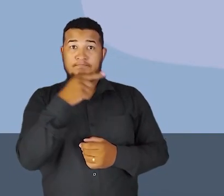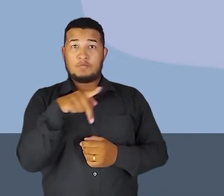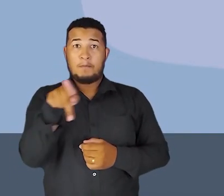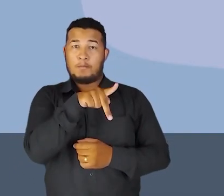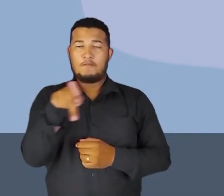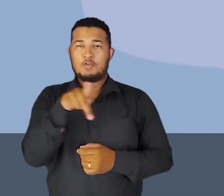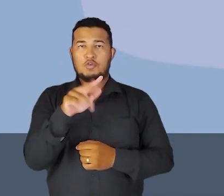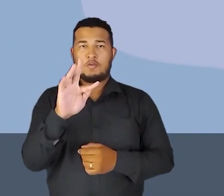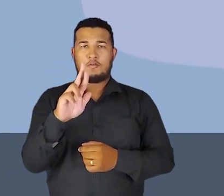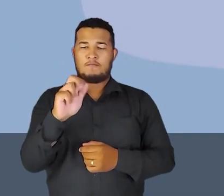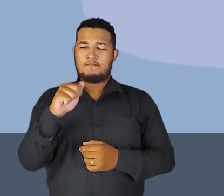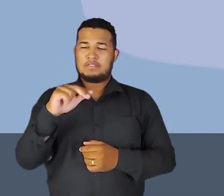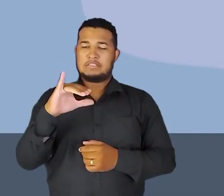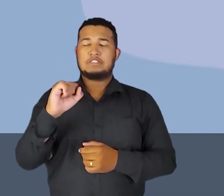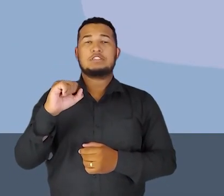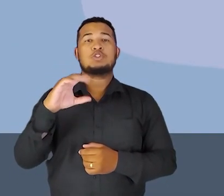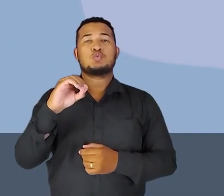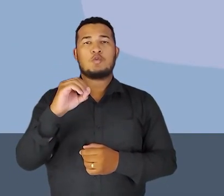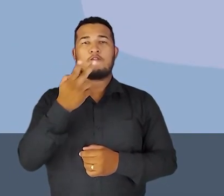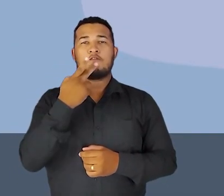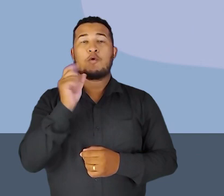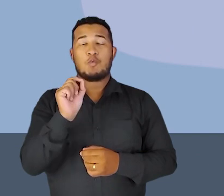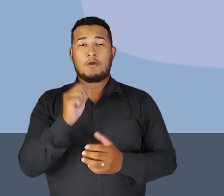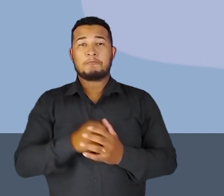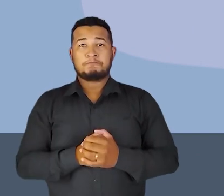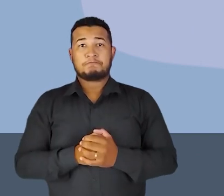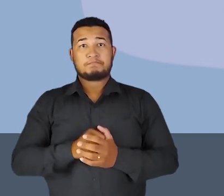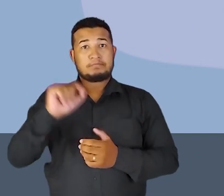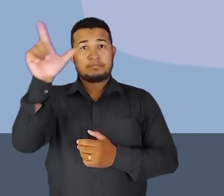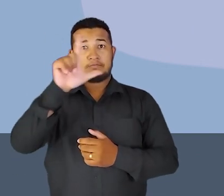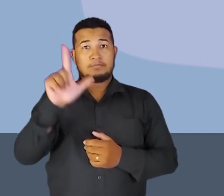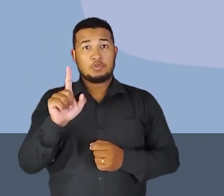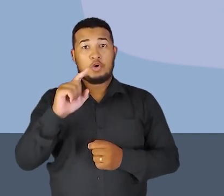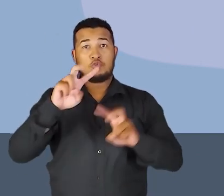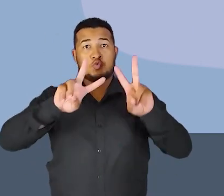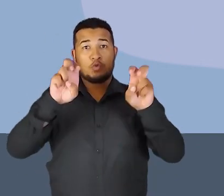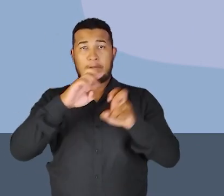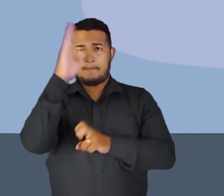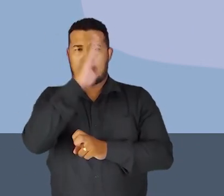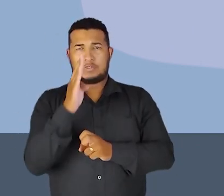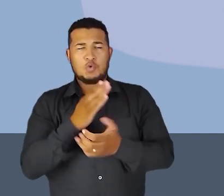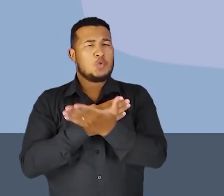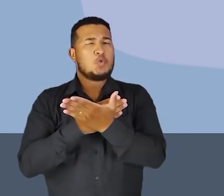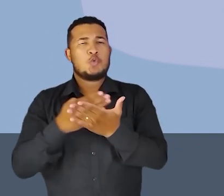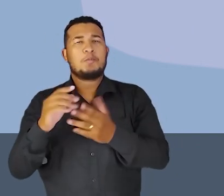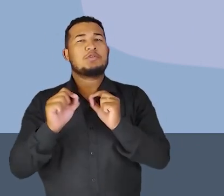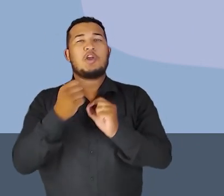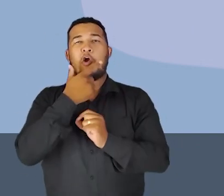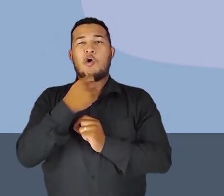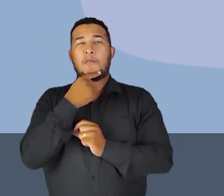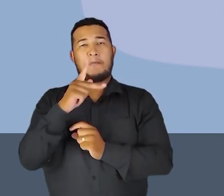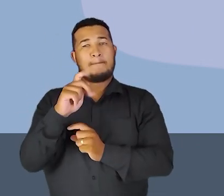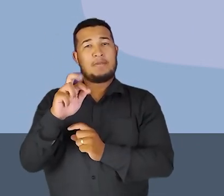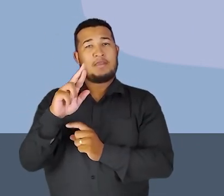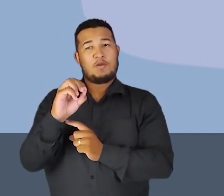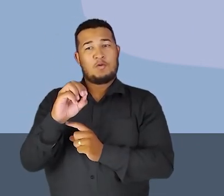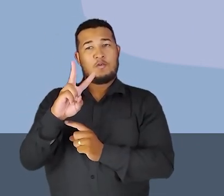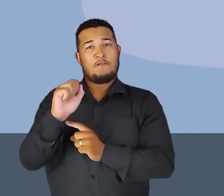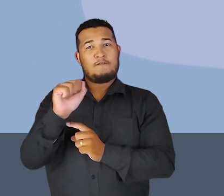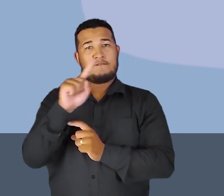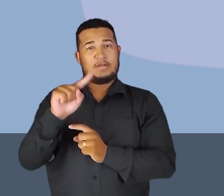professor Francisco Aurélio Ribeiro. A literatura sobre o Brasil inicia-se com a carta de Pero Vaz de Caminha, escrita